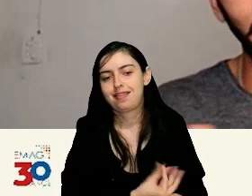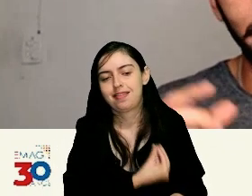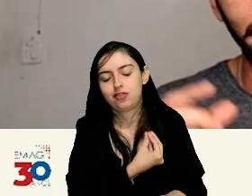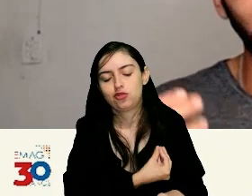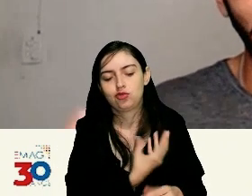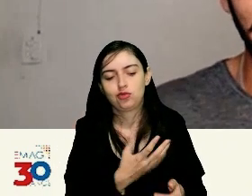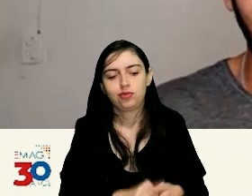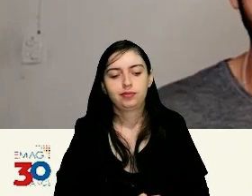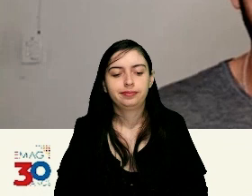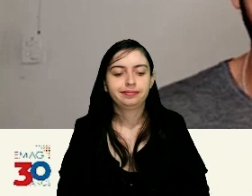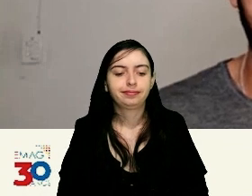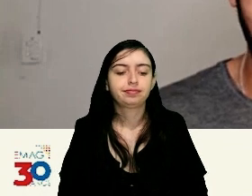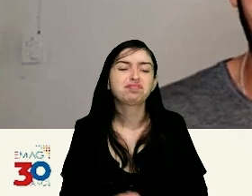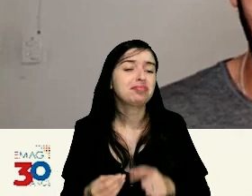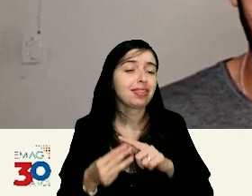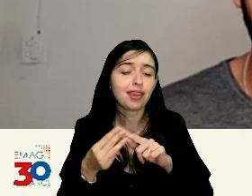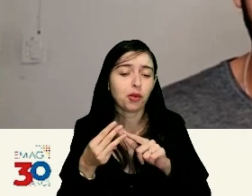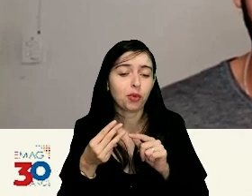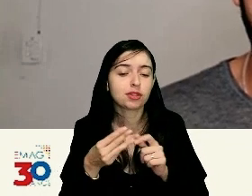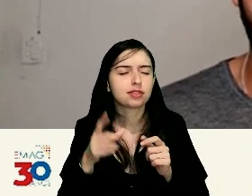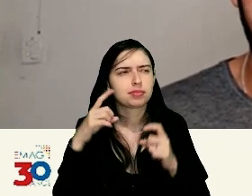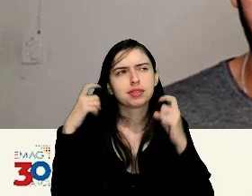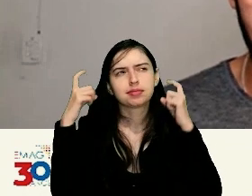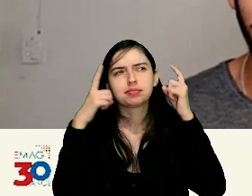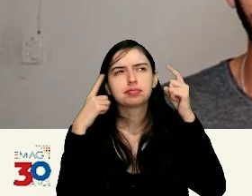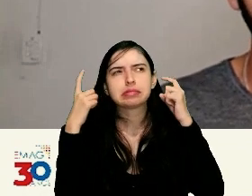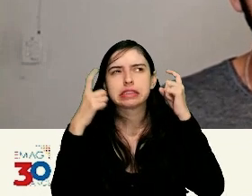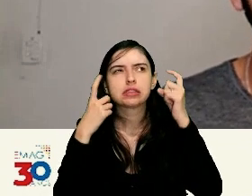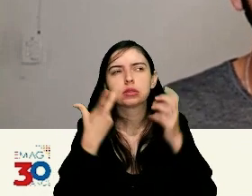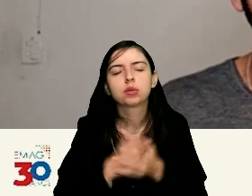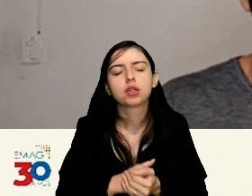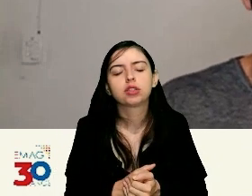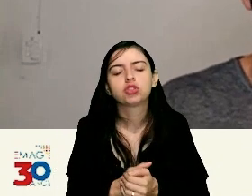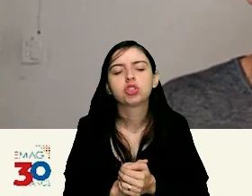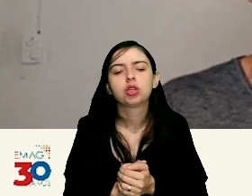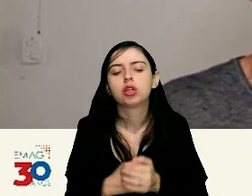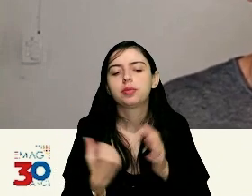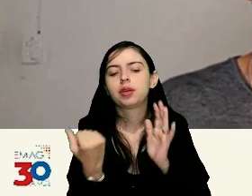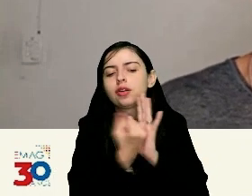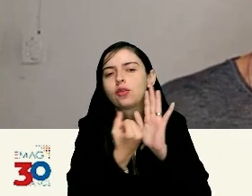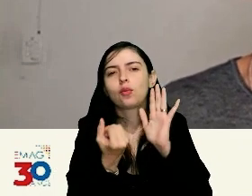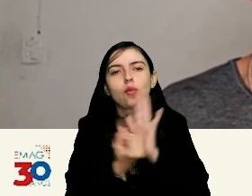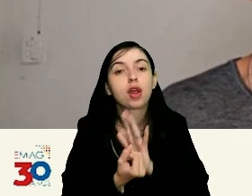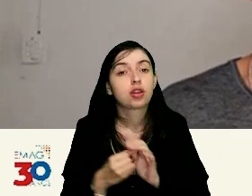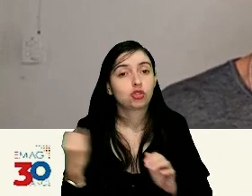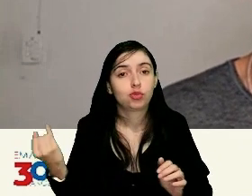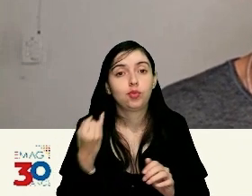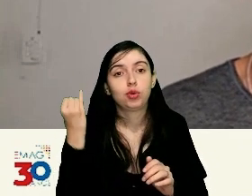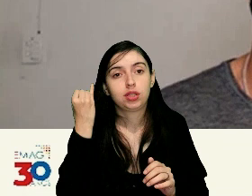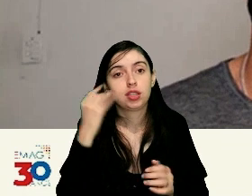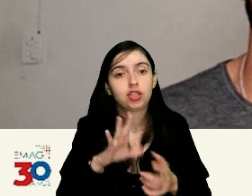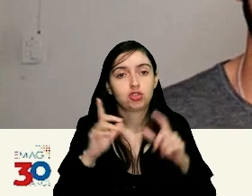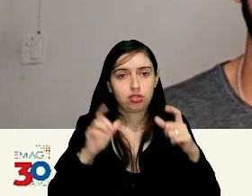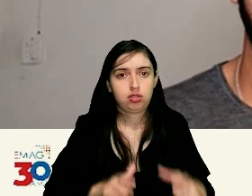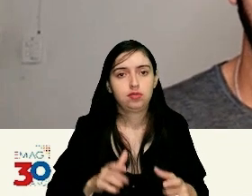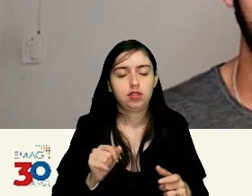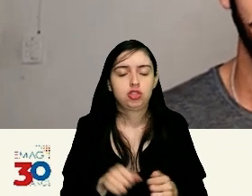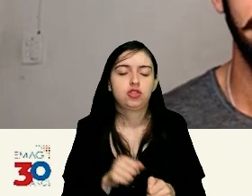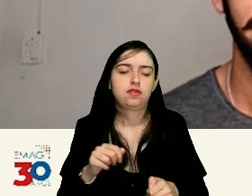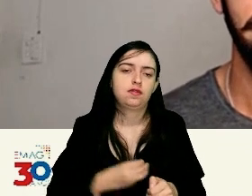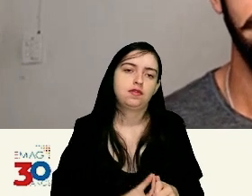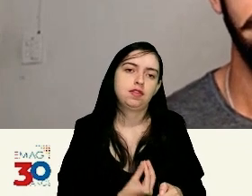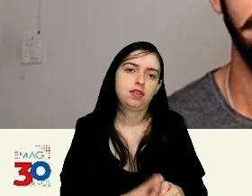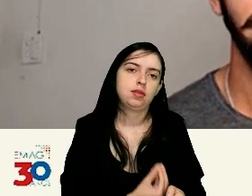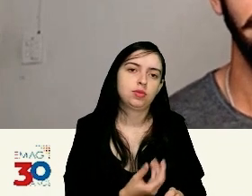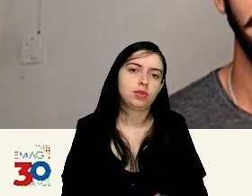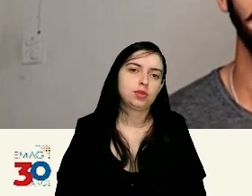algumas coisas que me fazem refletir justamente, né, sobre esses rótulos, mas entendendo que eles são importantes para esse momento que a gente está vivenciando. Sim, a gente